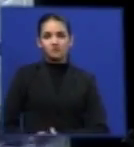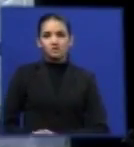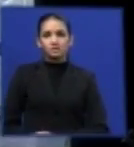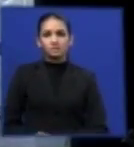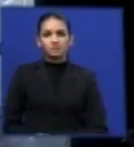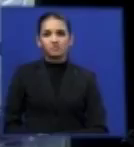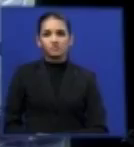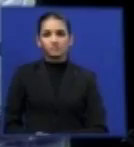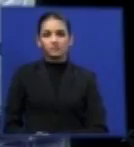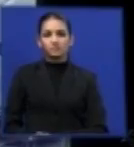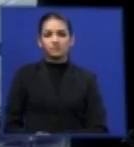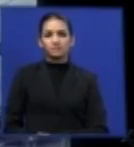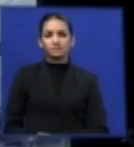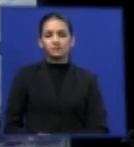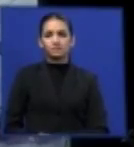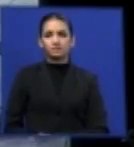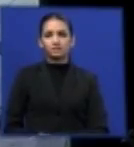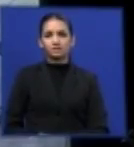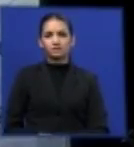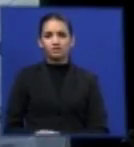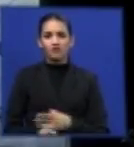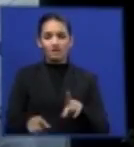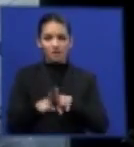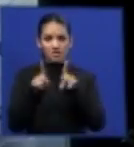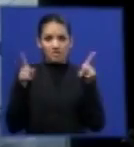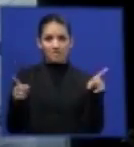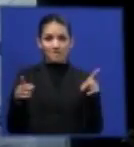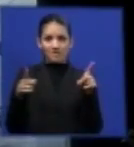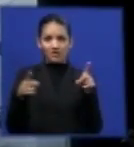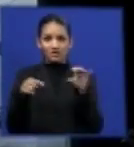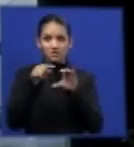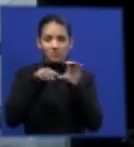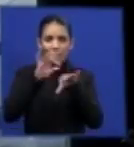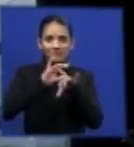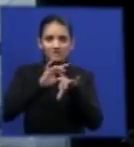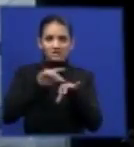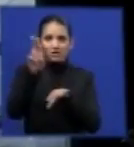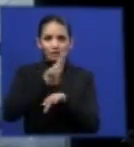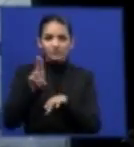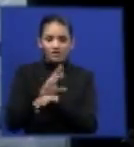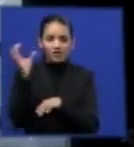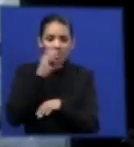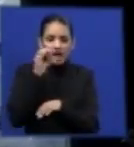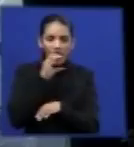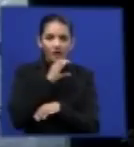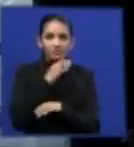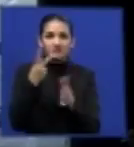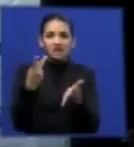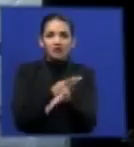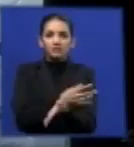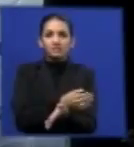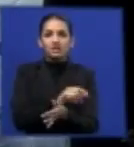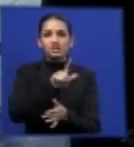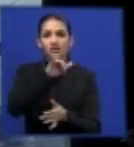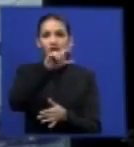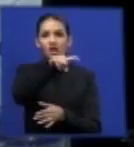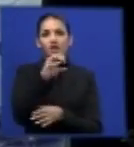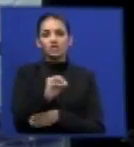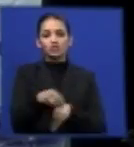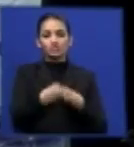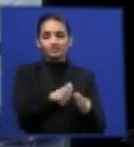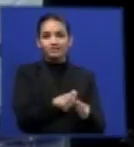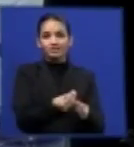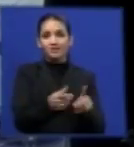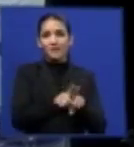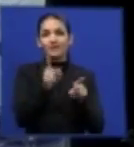pneu uma o pneu usado é um pré lixo é um prélio e o ônus da destinação final